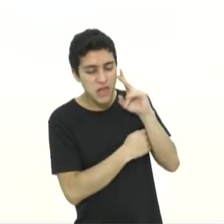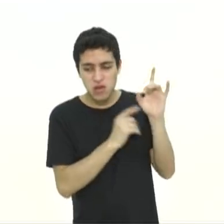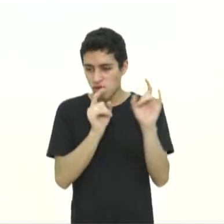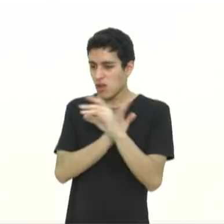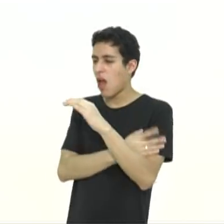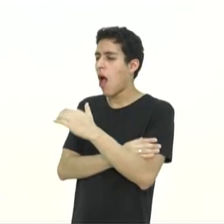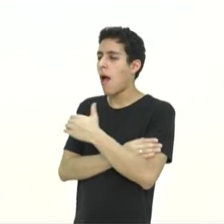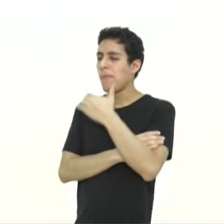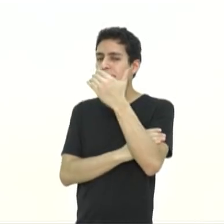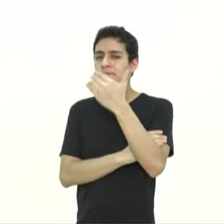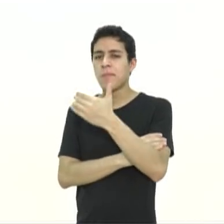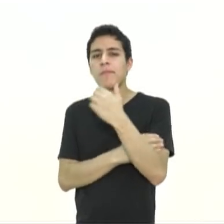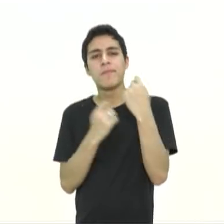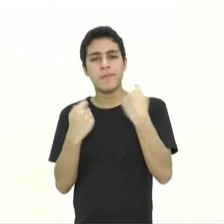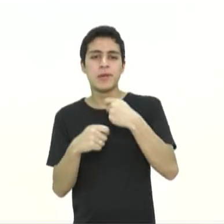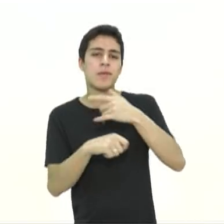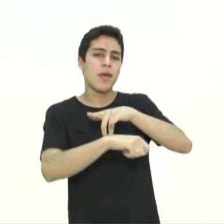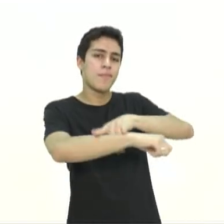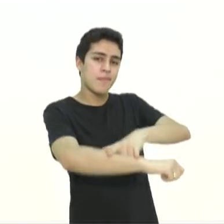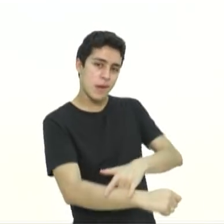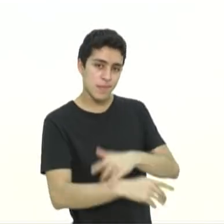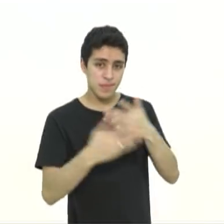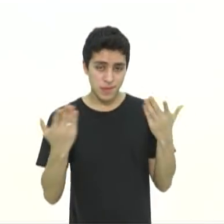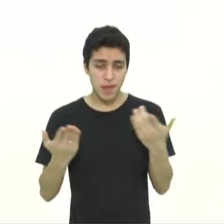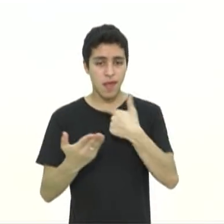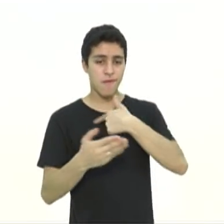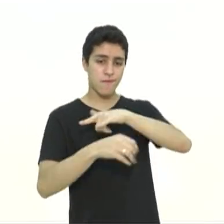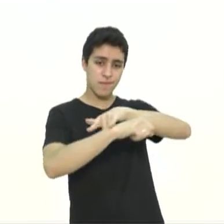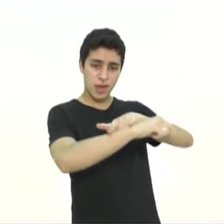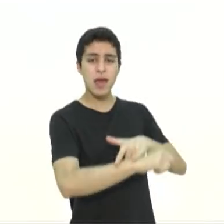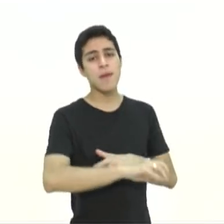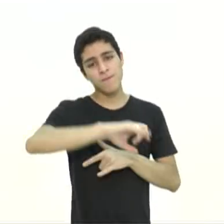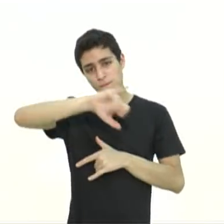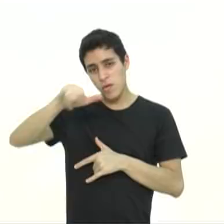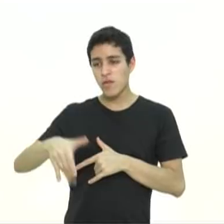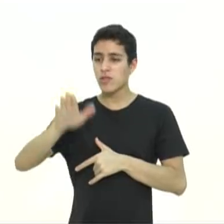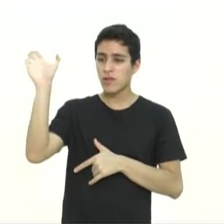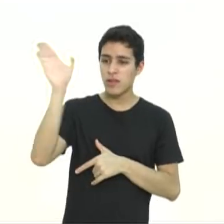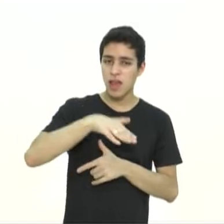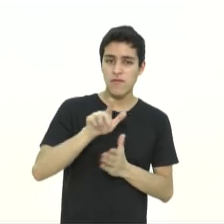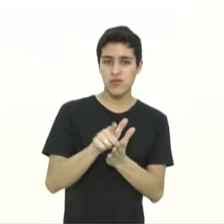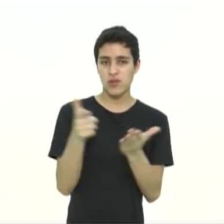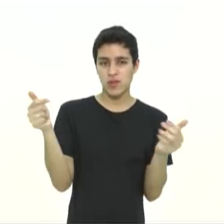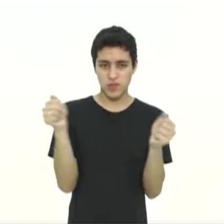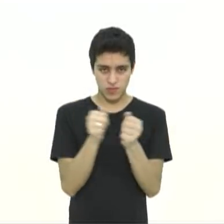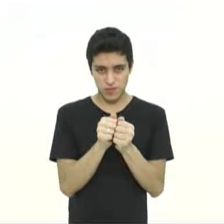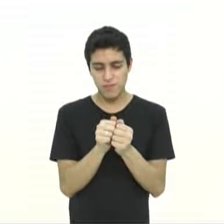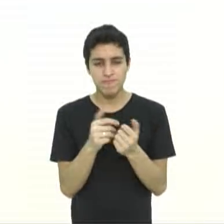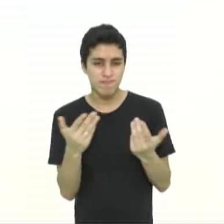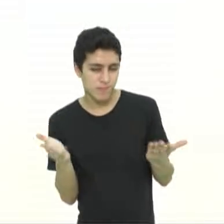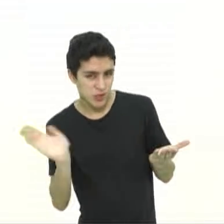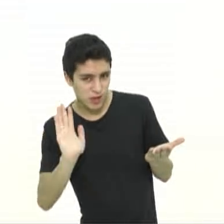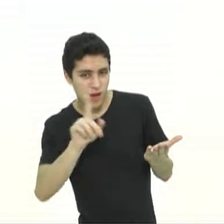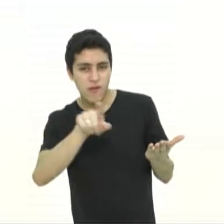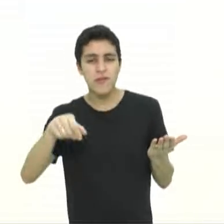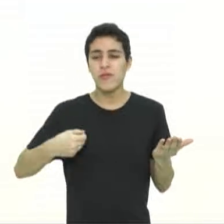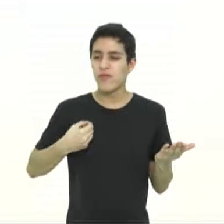maçã, tenho que ir ao banheiro. E já que vou, levo um jornal. Tchau. Viva a vida com bom